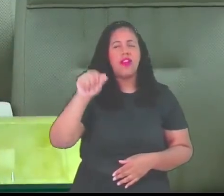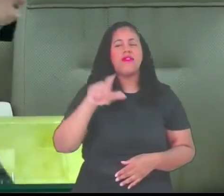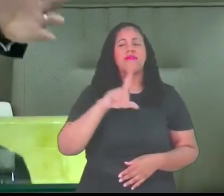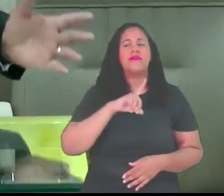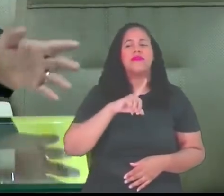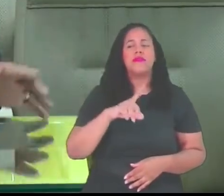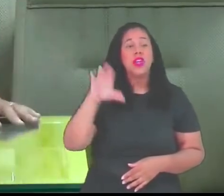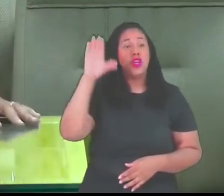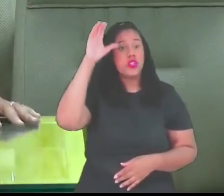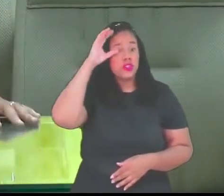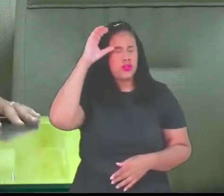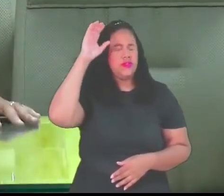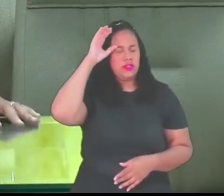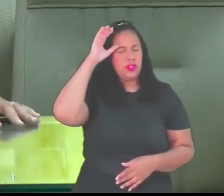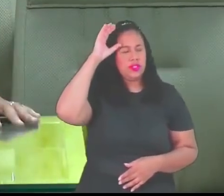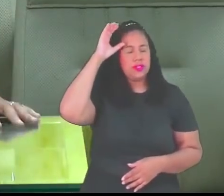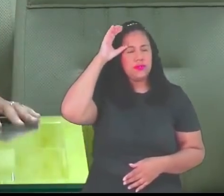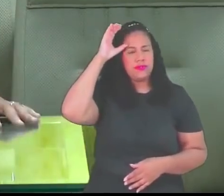Projetos.